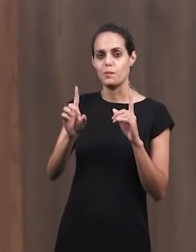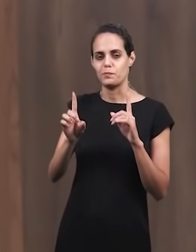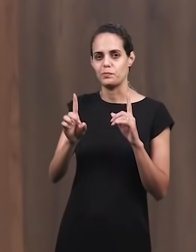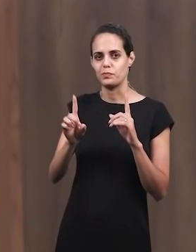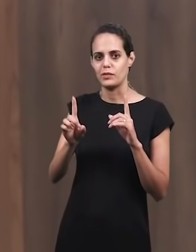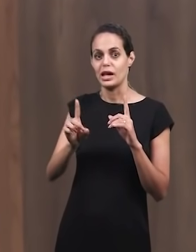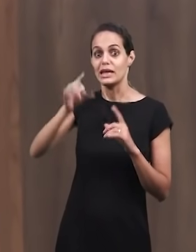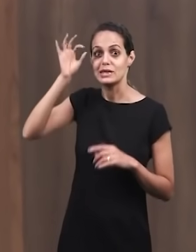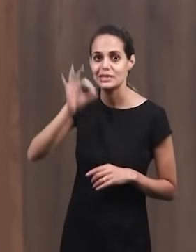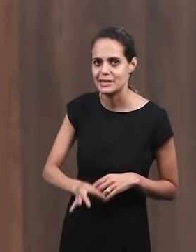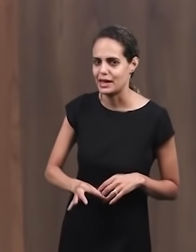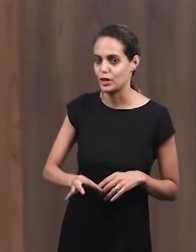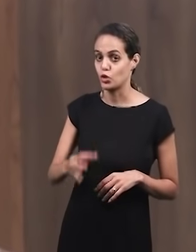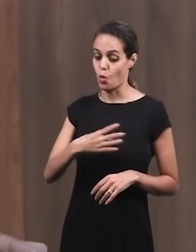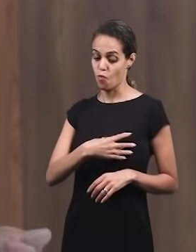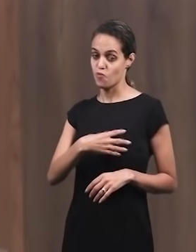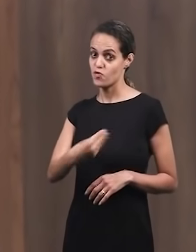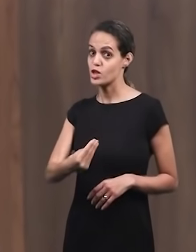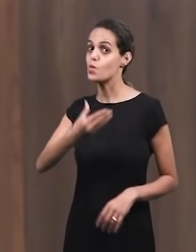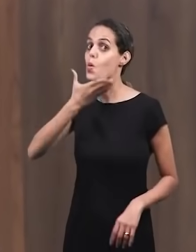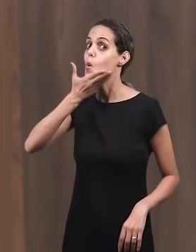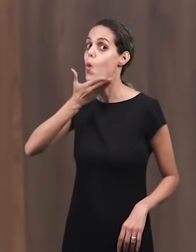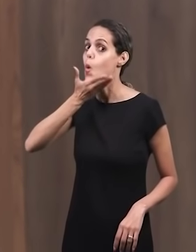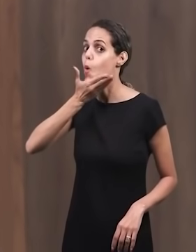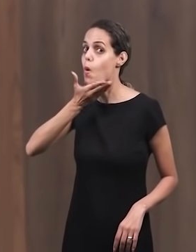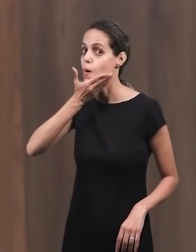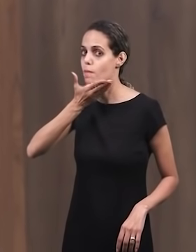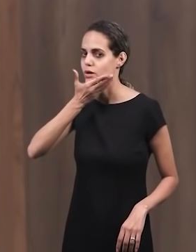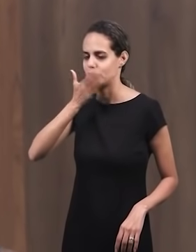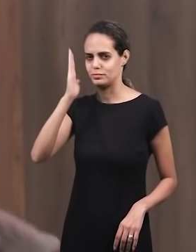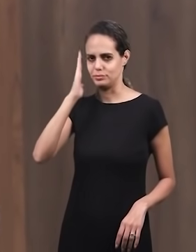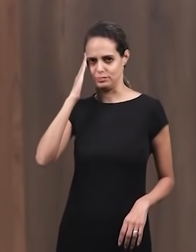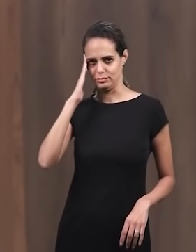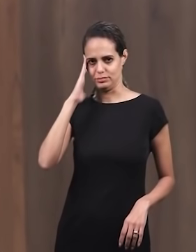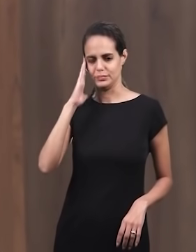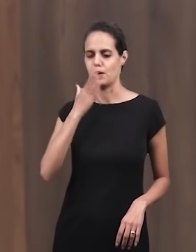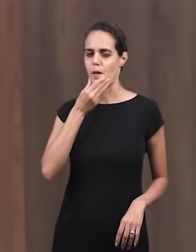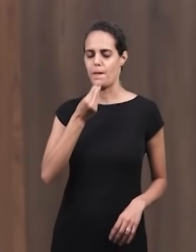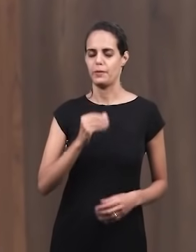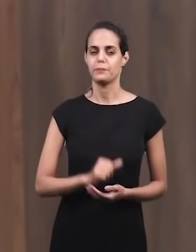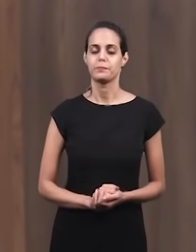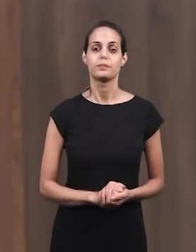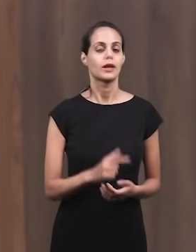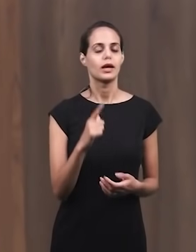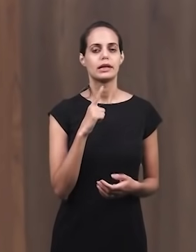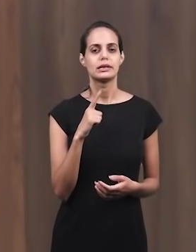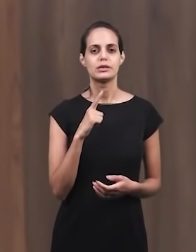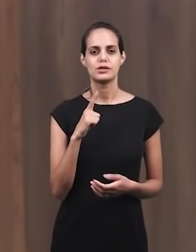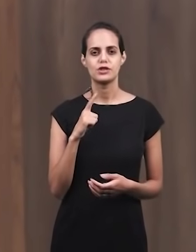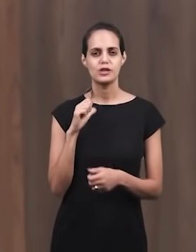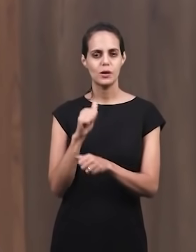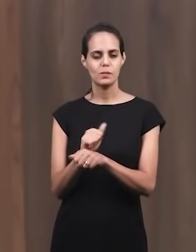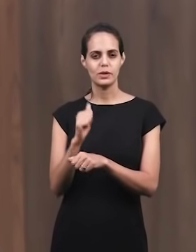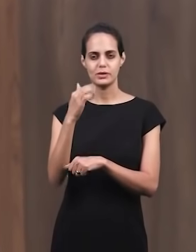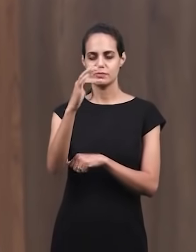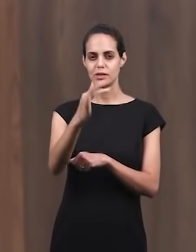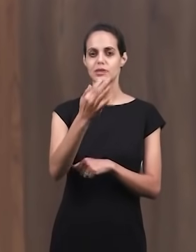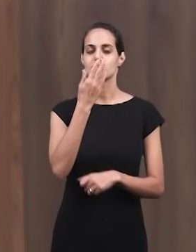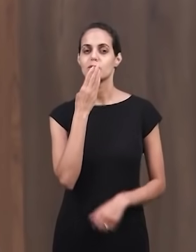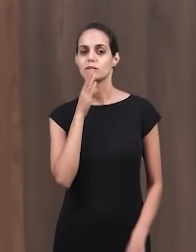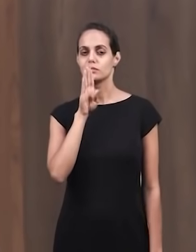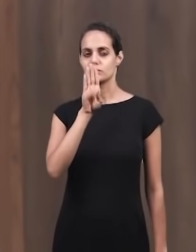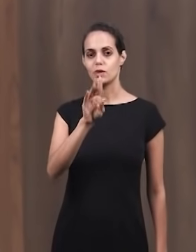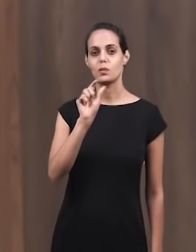filho varão. Havia em Israel, nas mulheres, a esperança de nascer o Messias, né? De Jesus. Havia uma